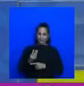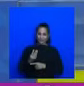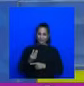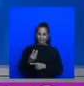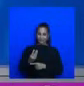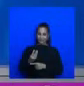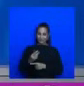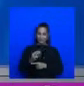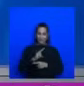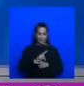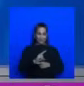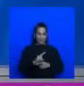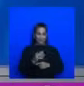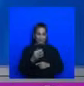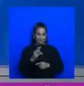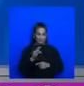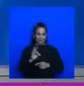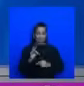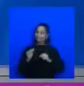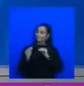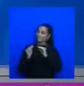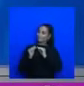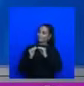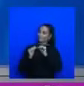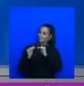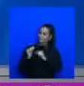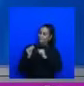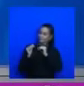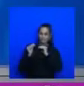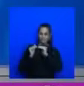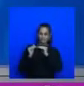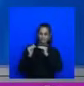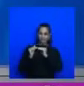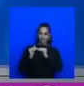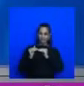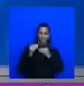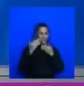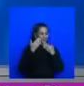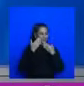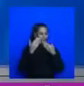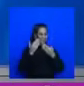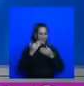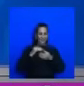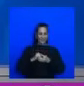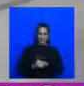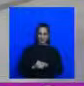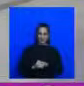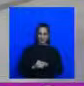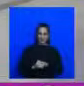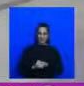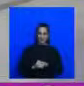e 03. Auditores, confirmam? Sim, confirmo. Sim, confirmo. Obrigado. Após a...